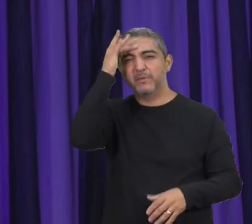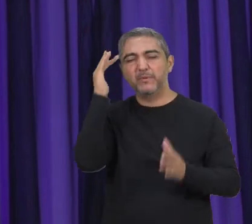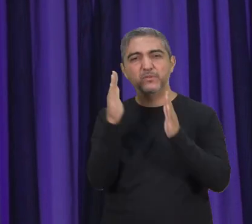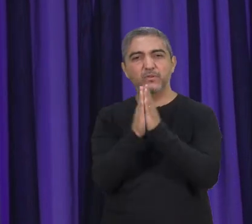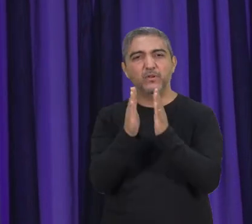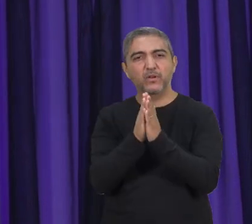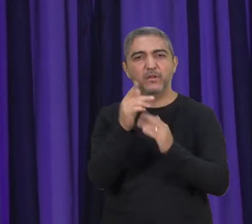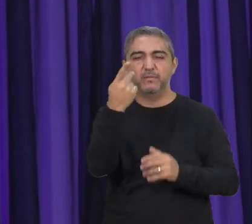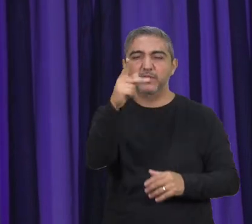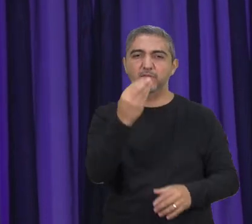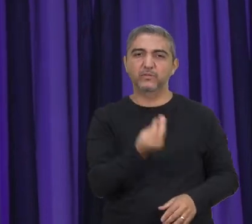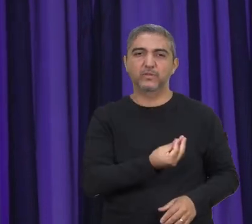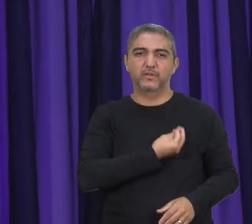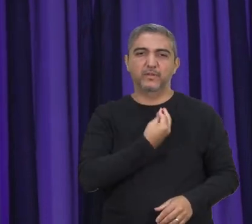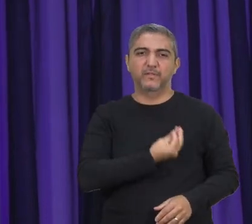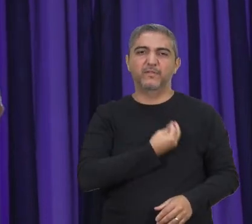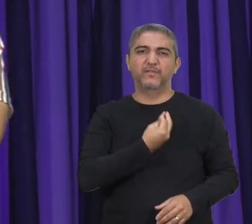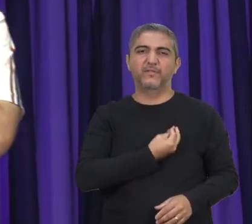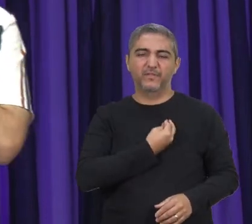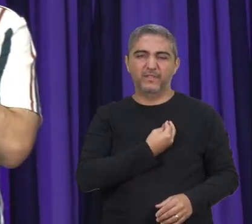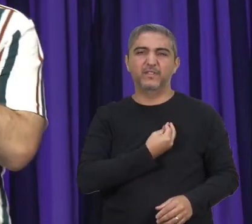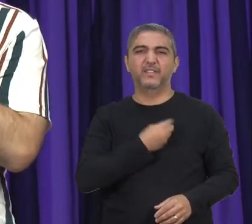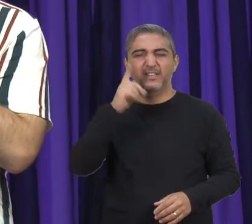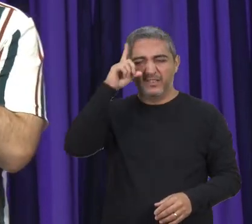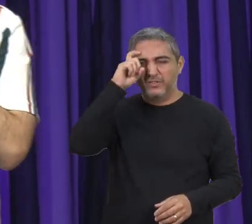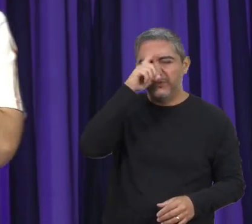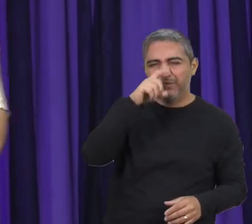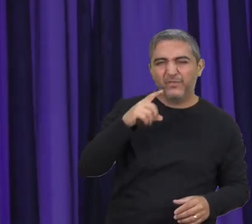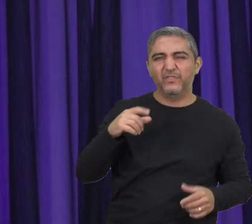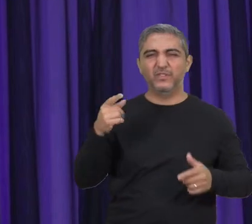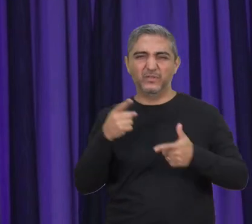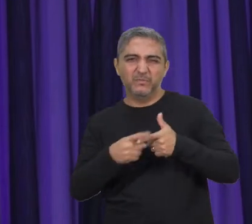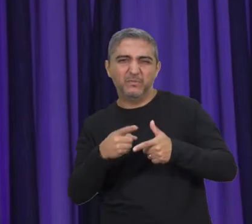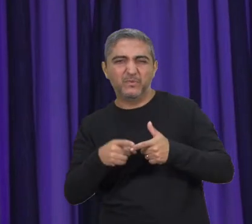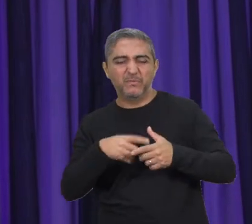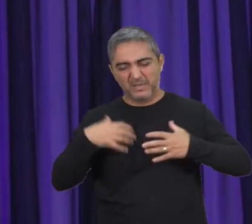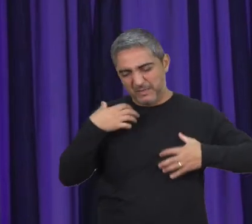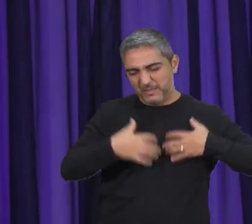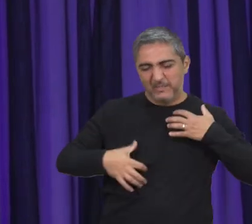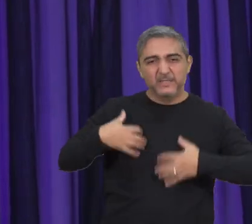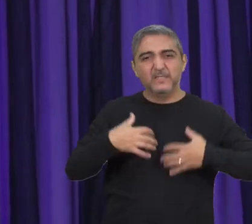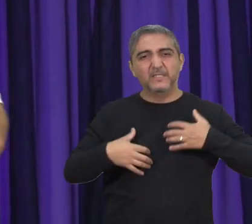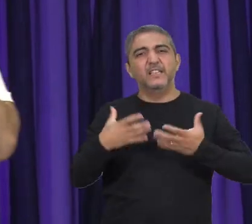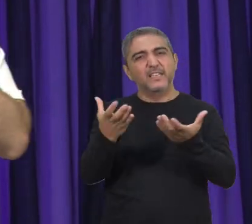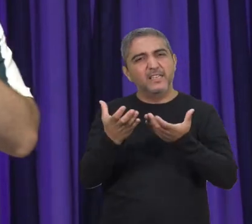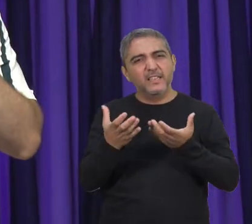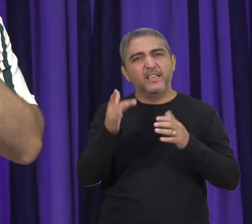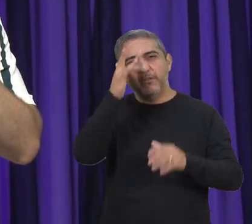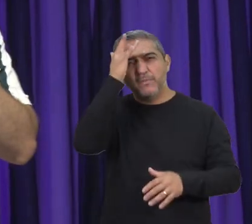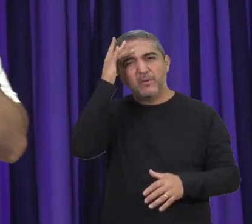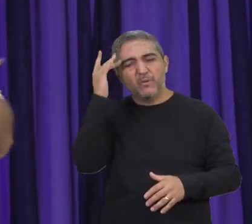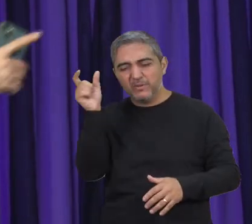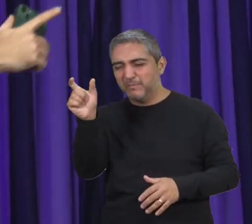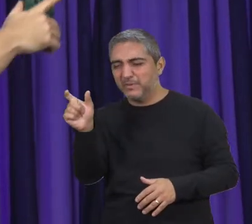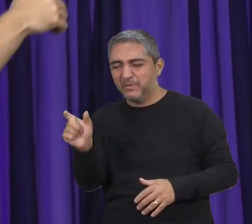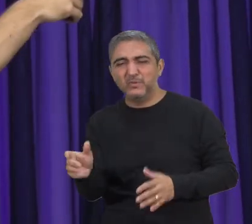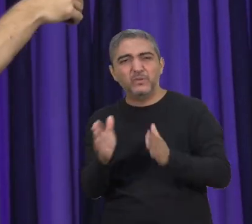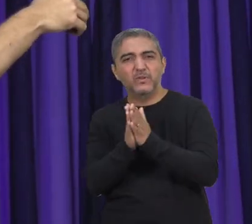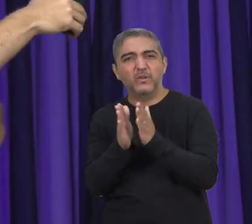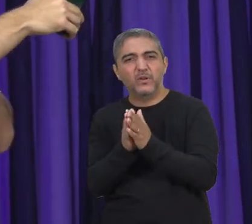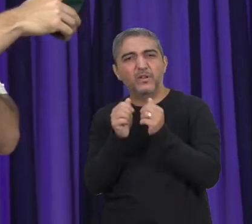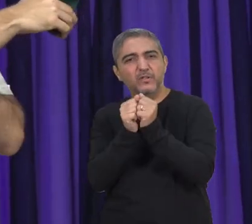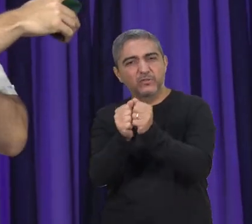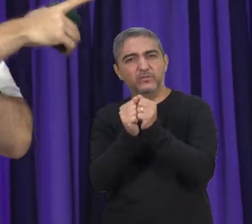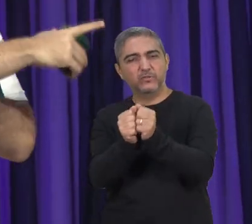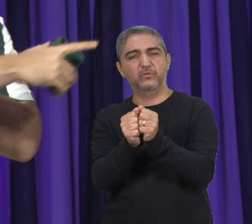alguma dificuldade, você precisa, deseja que alguém ore por você, nós temos um espaço para isso que é aqui, debaixo